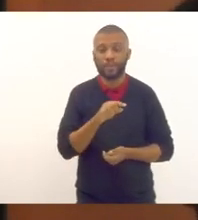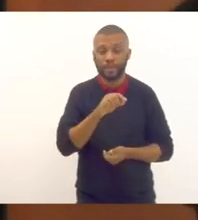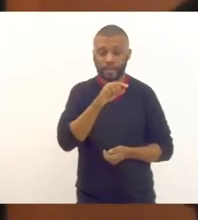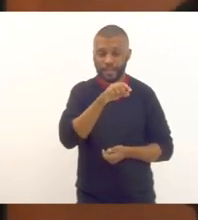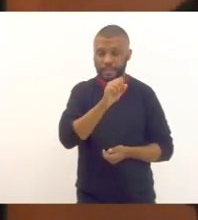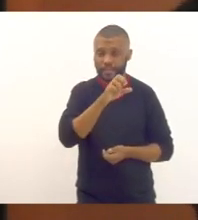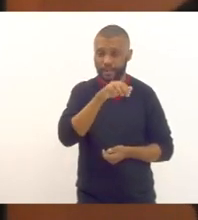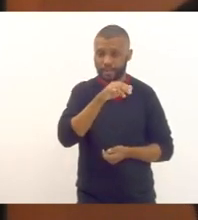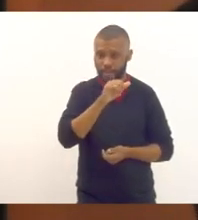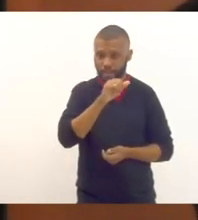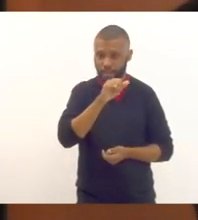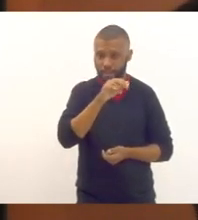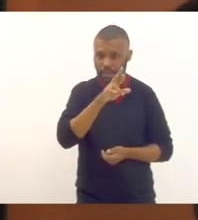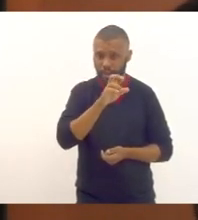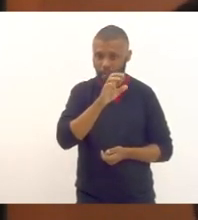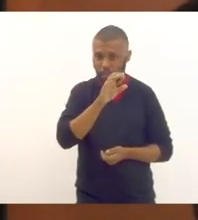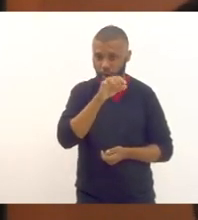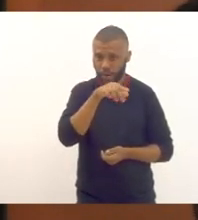Por que a gente tem que pagar